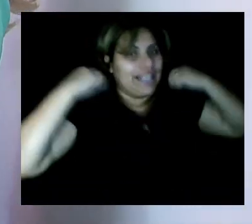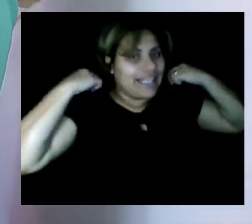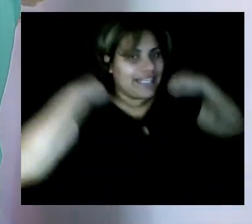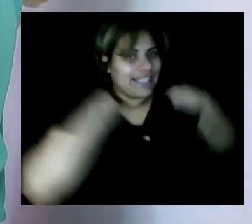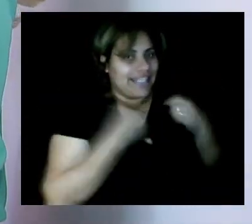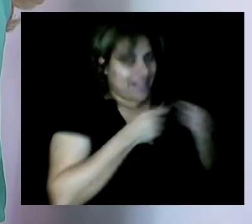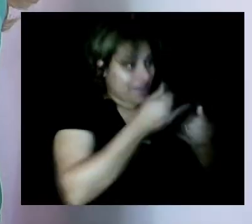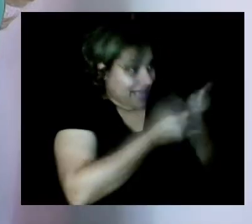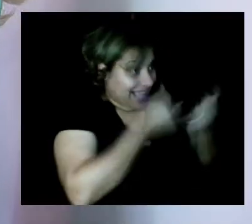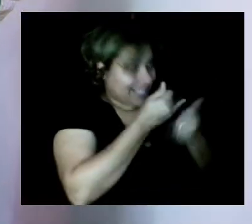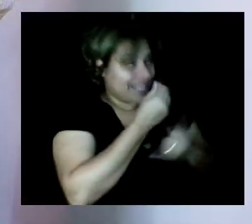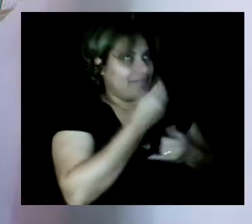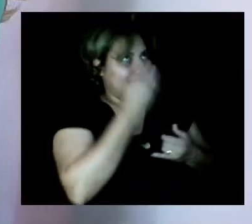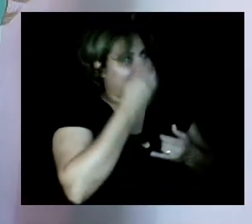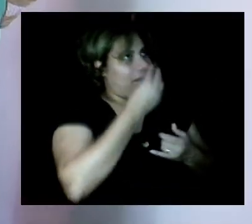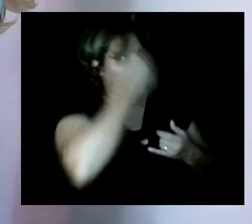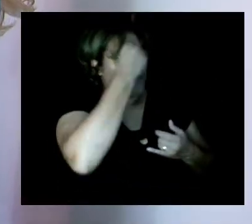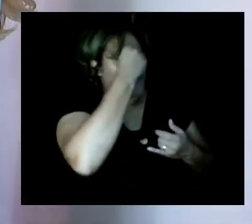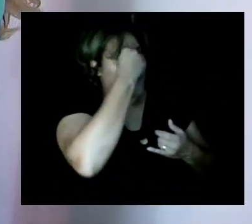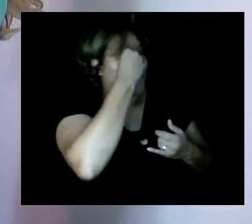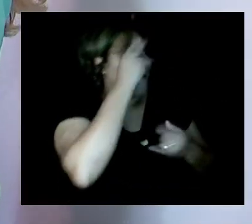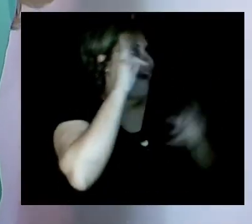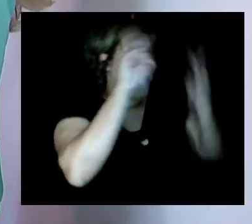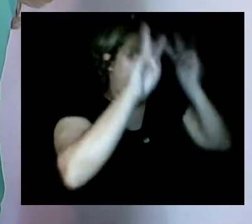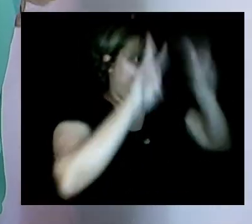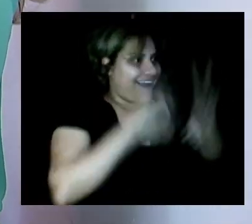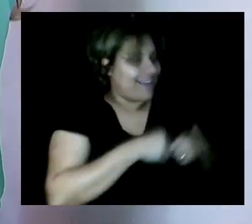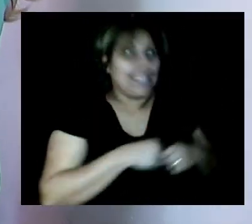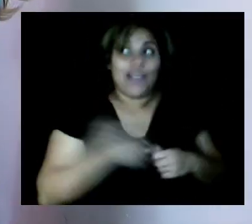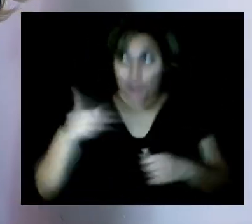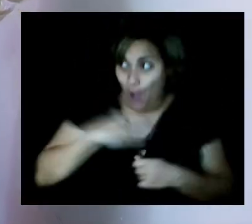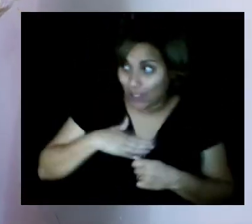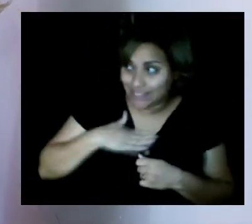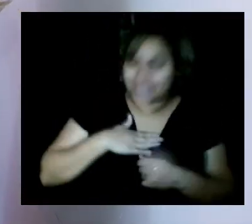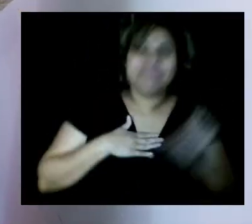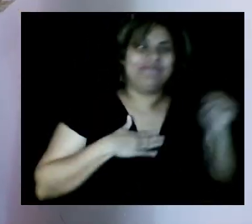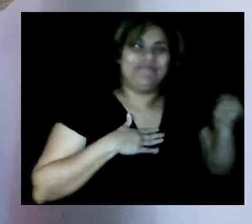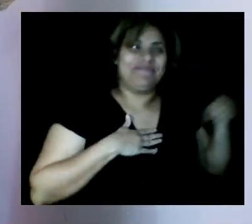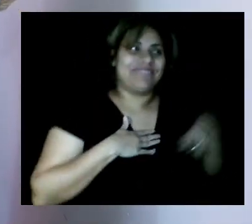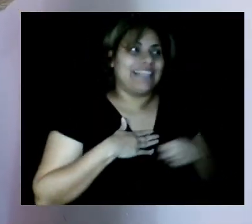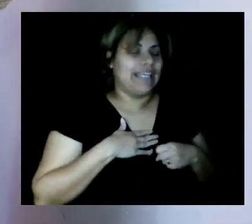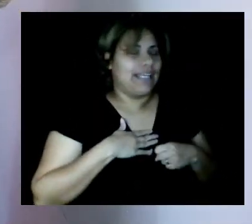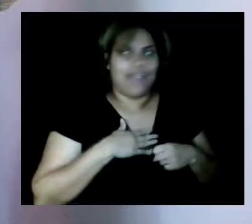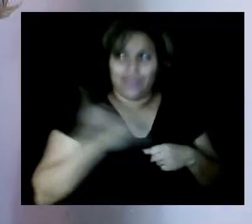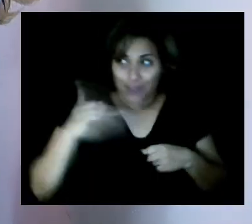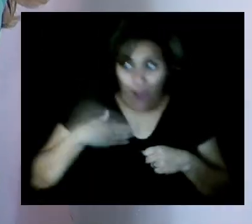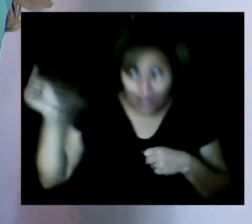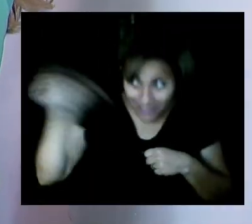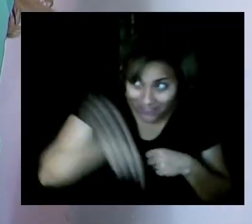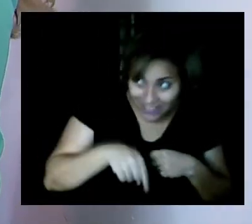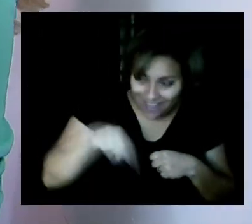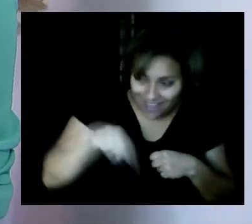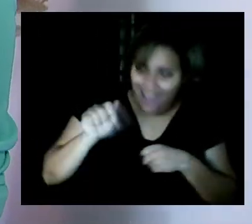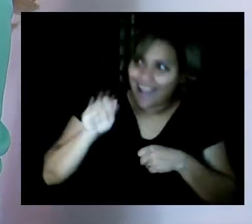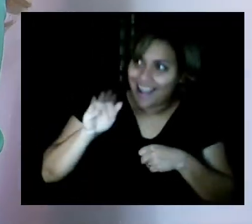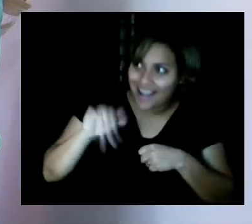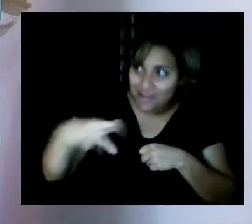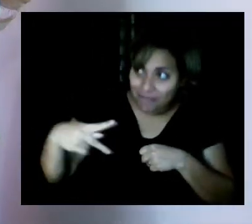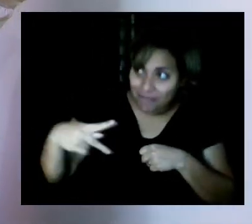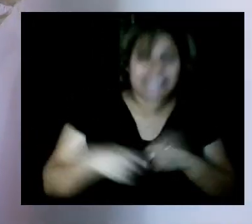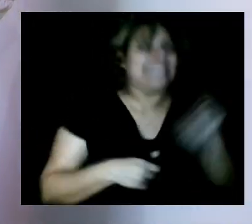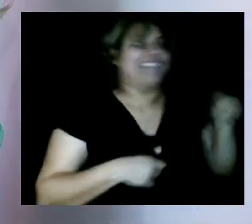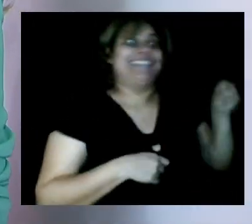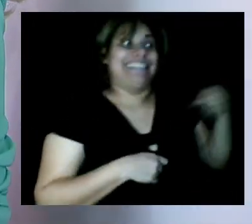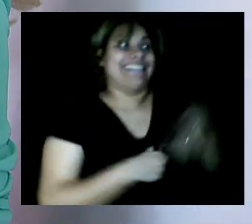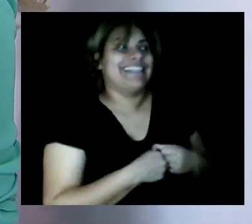Você gosta? Sim. Você gosta de vir pra cá, pra Dacamp? Sim. E o que você mais gosta